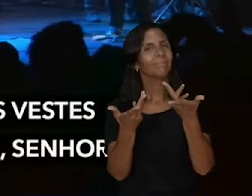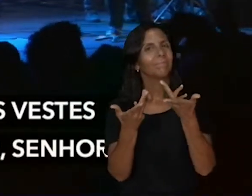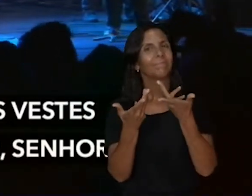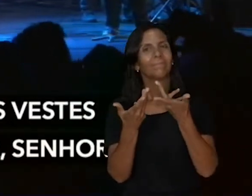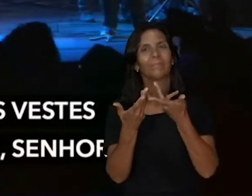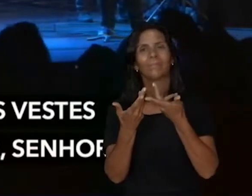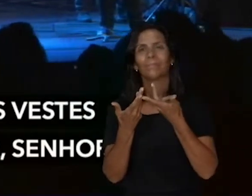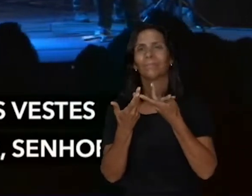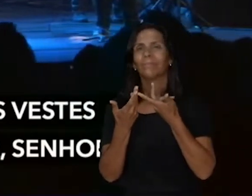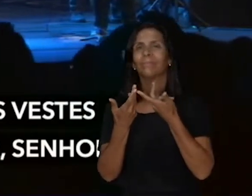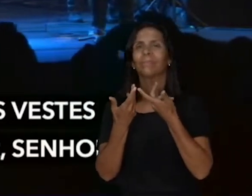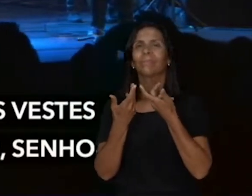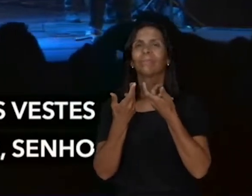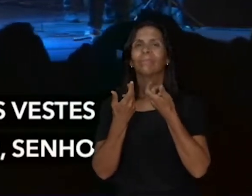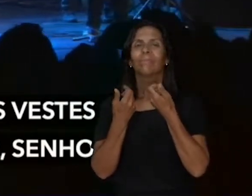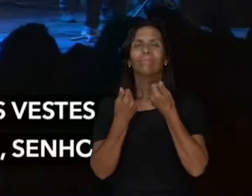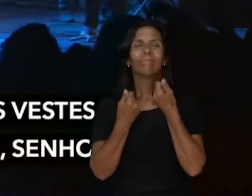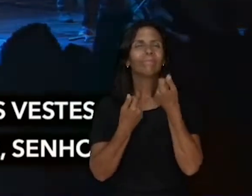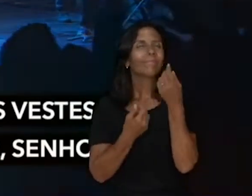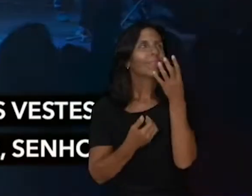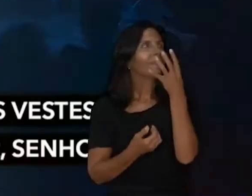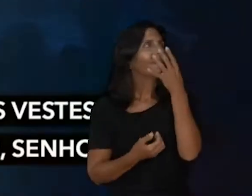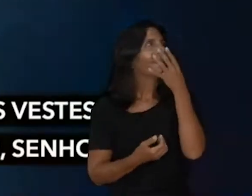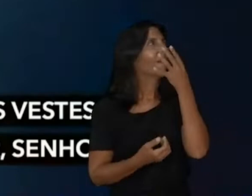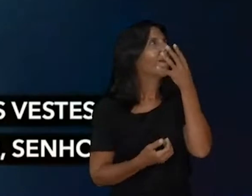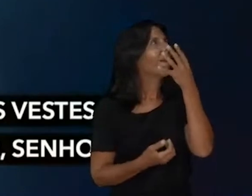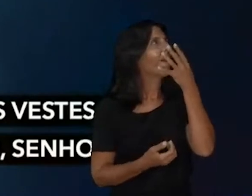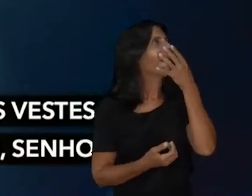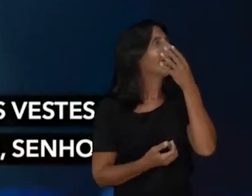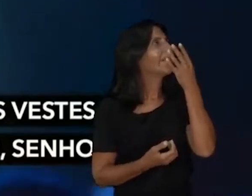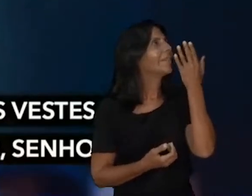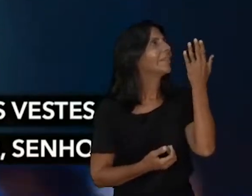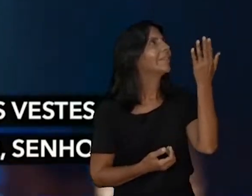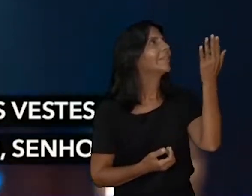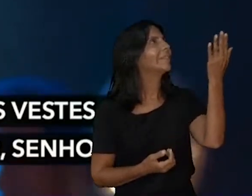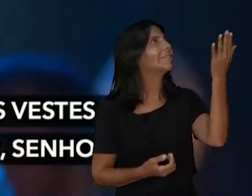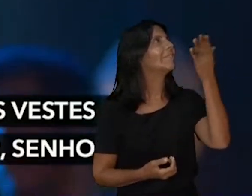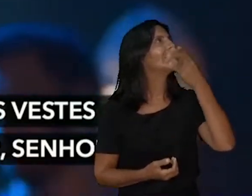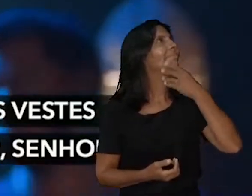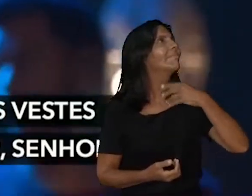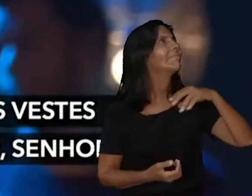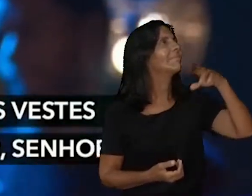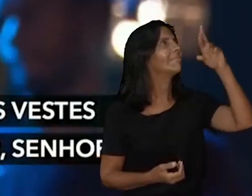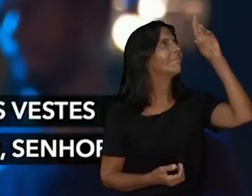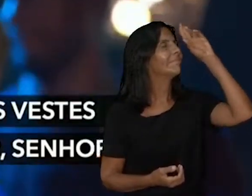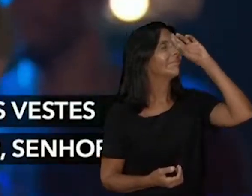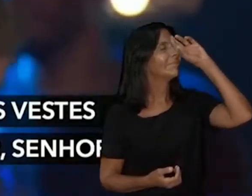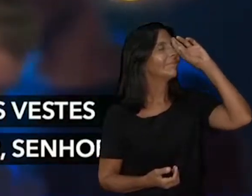Maravilhoso é te contemplar, Senhor.